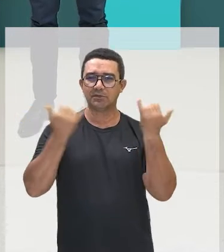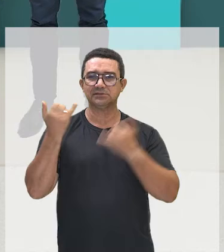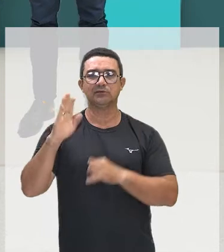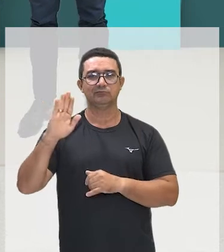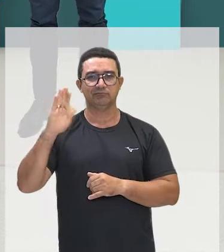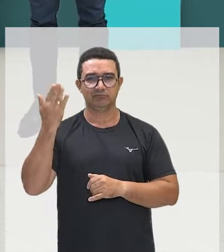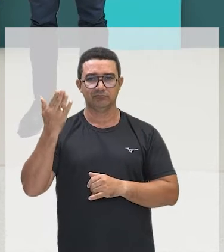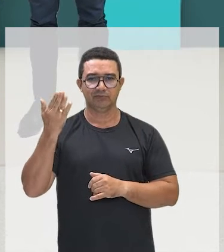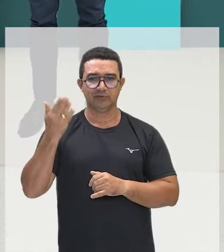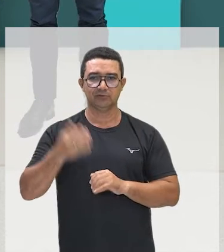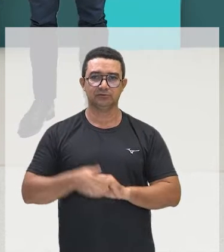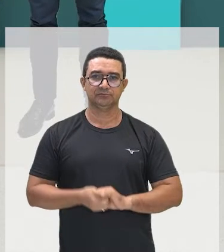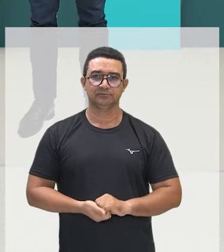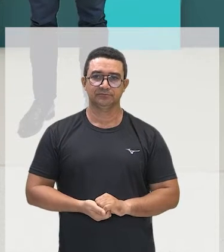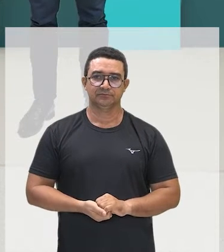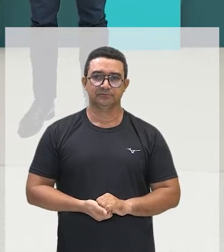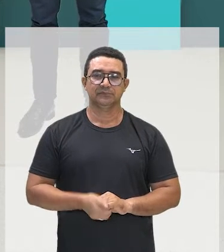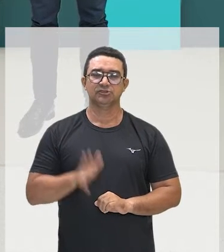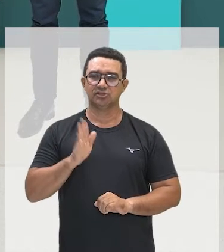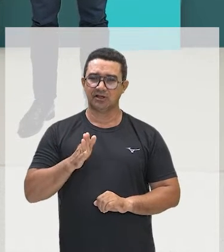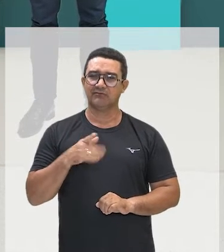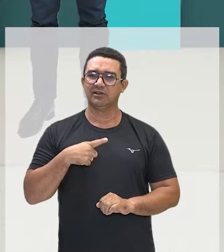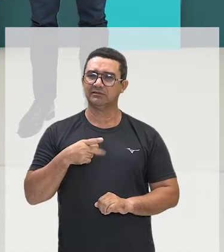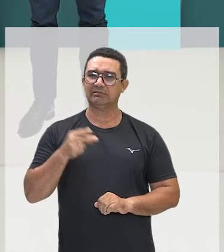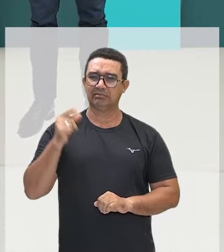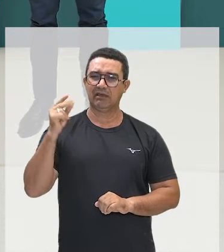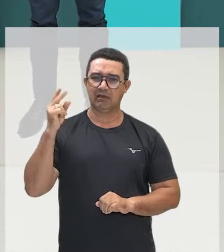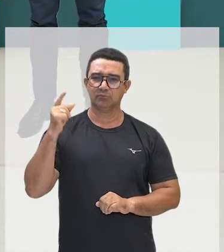têm um prejuízo muito grande, né? As pessoas lá da